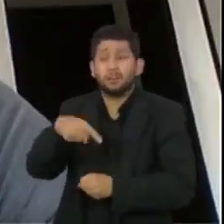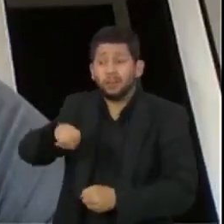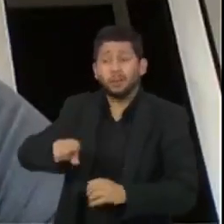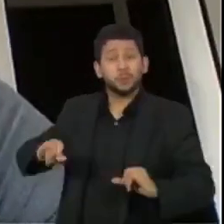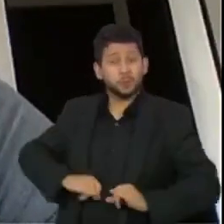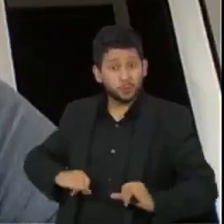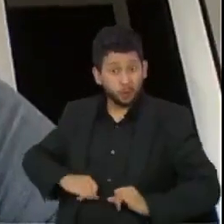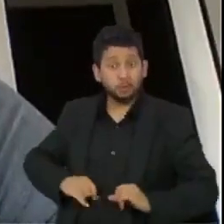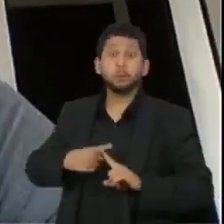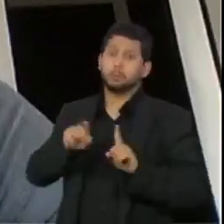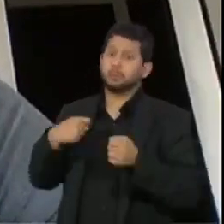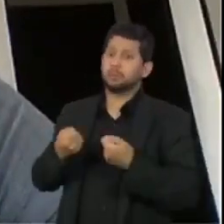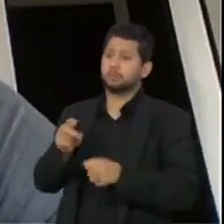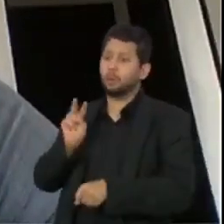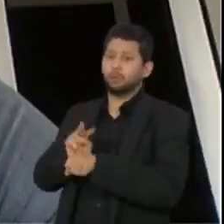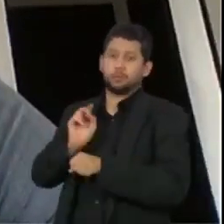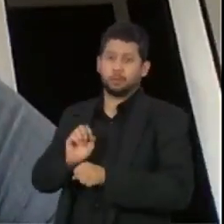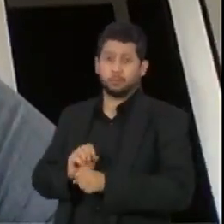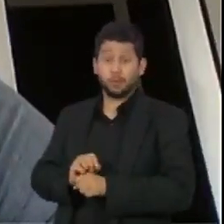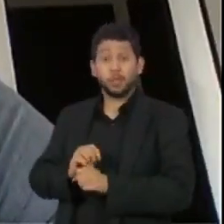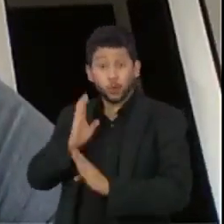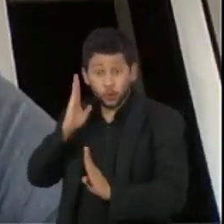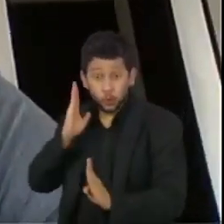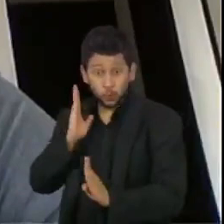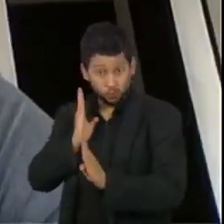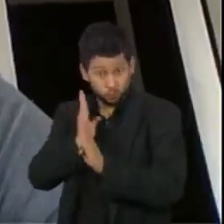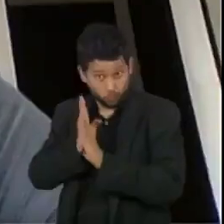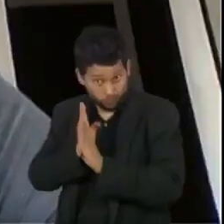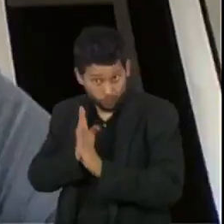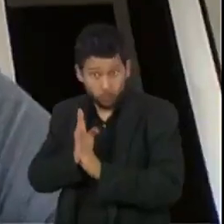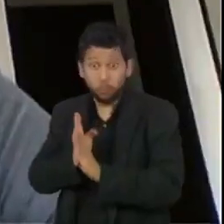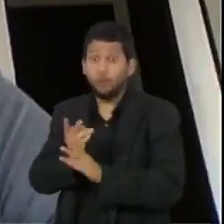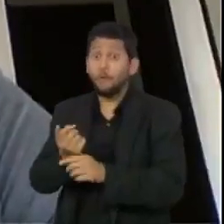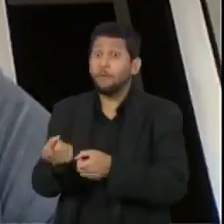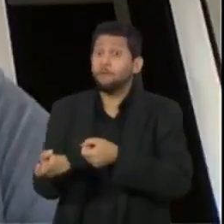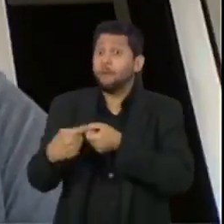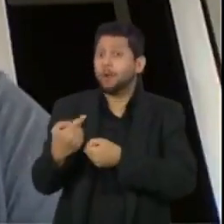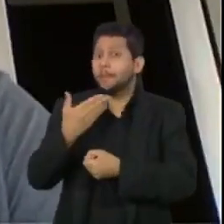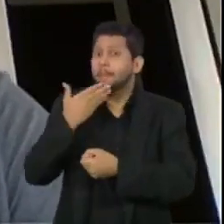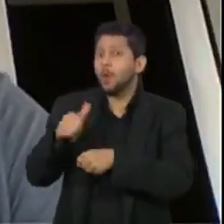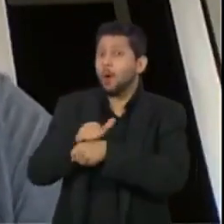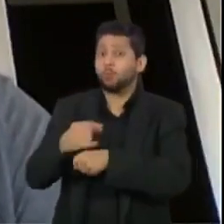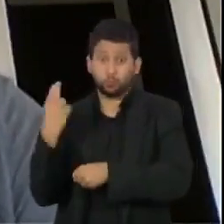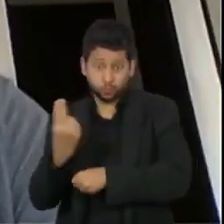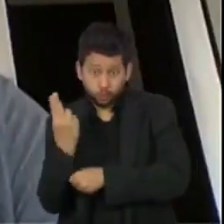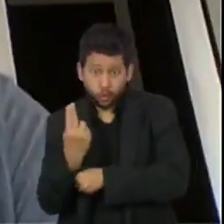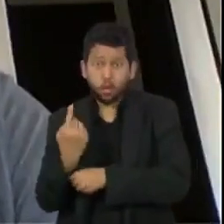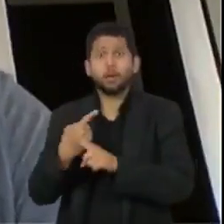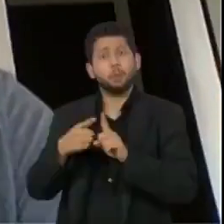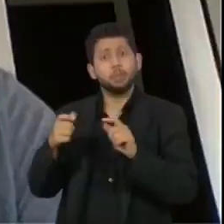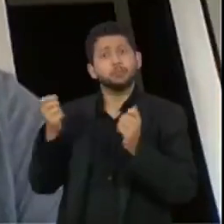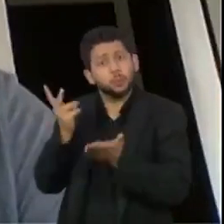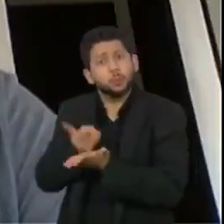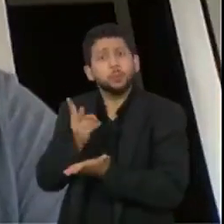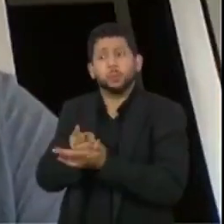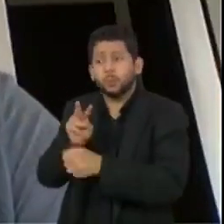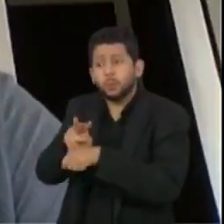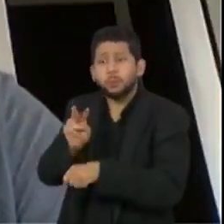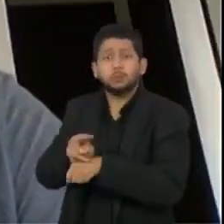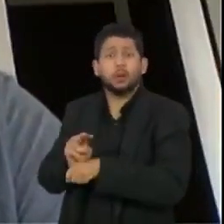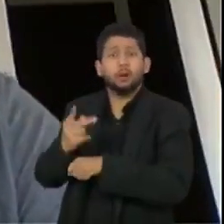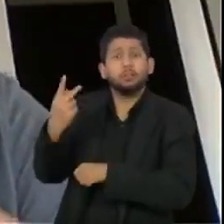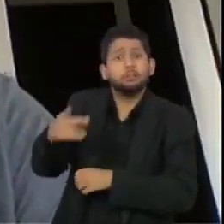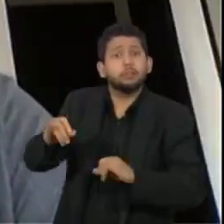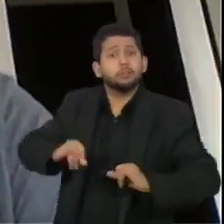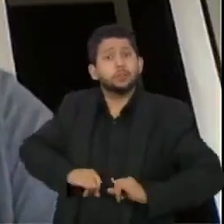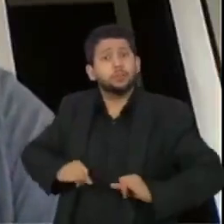se beneficiam desde o diagnóstico, que essa condição vai ser irreversível, e esse cuidado paliativo ele aumenta a